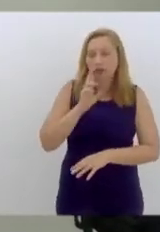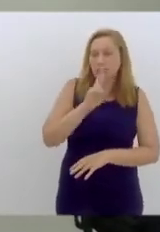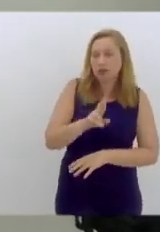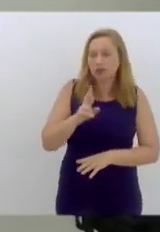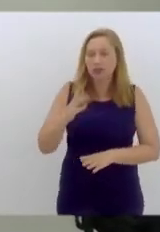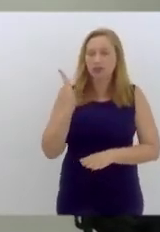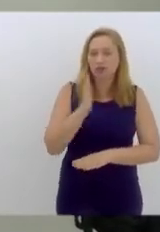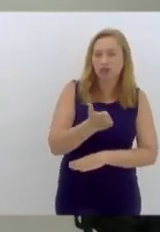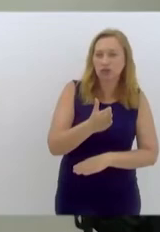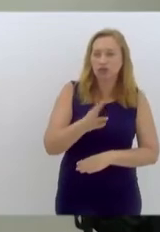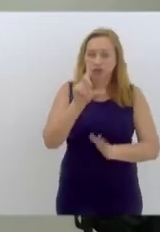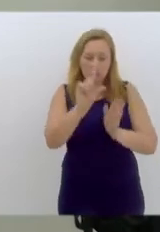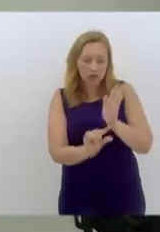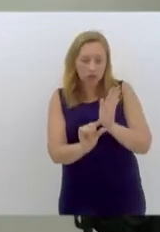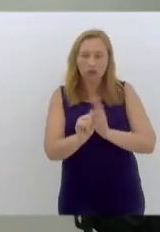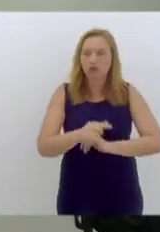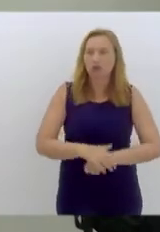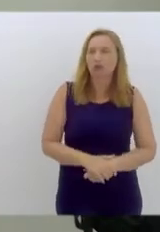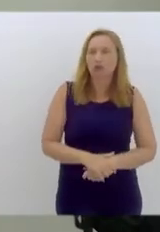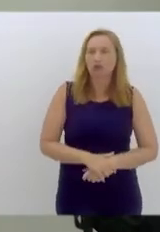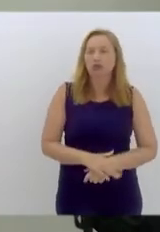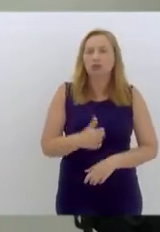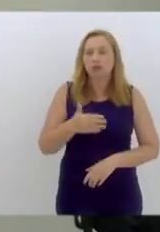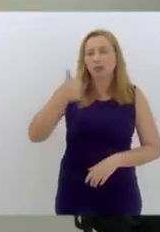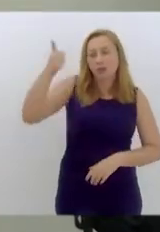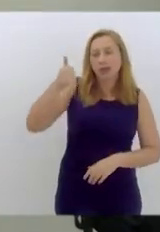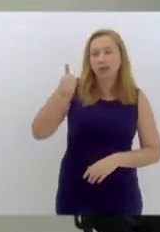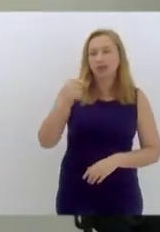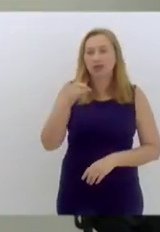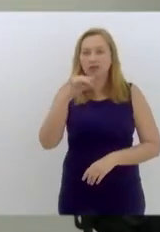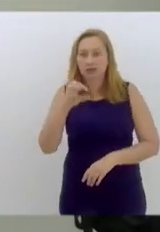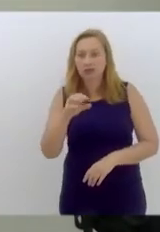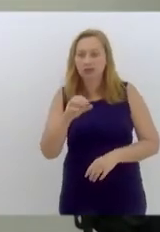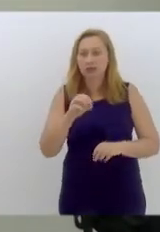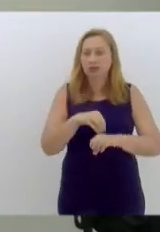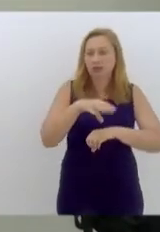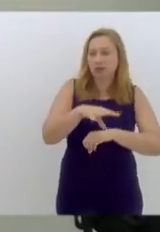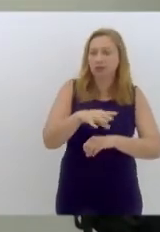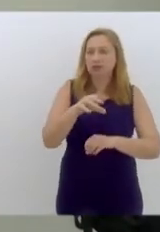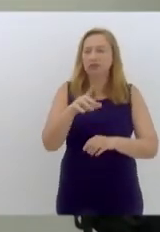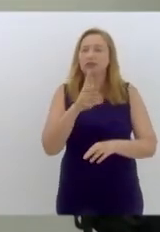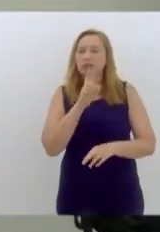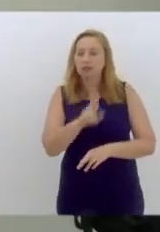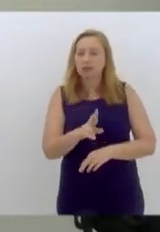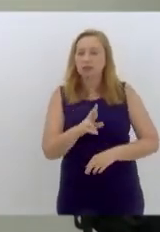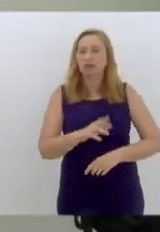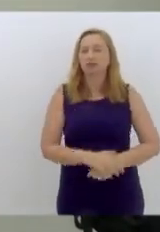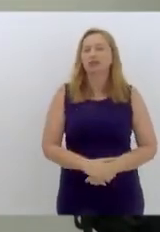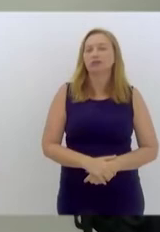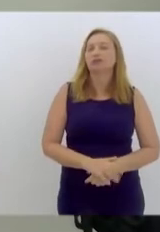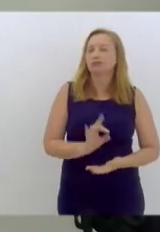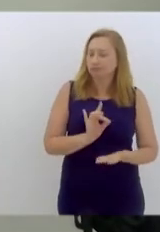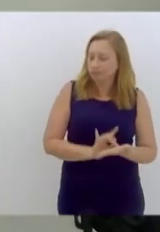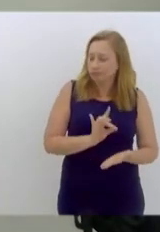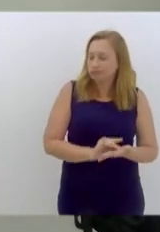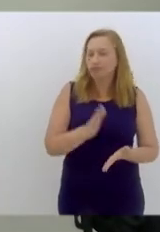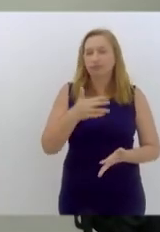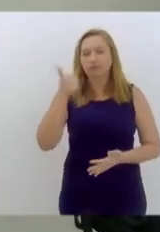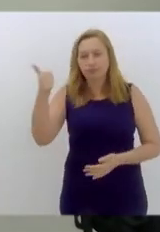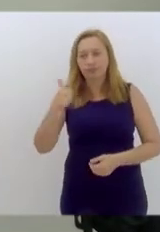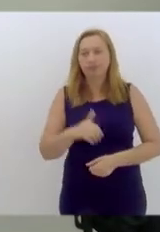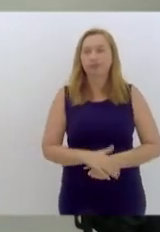direto nessa diminuição, tanto da melhora indicadores de resultado e a equidade, ela realmente melhora